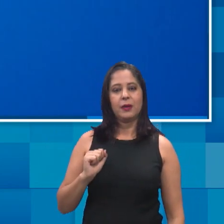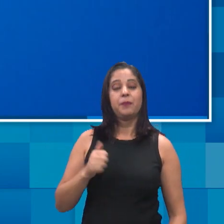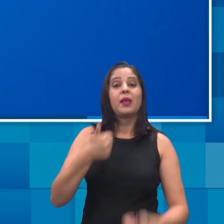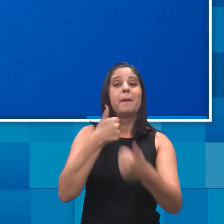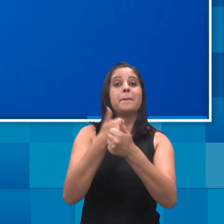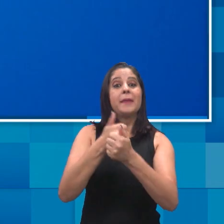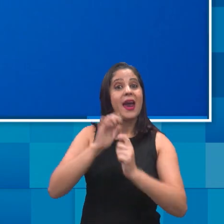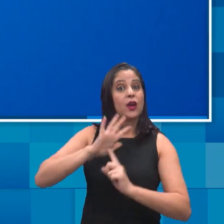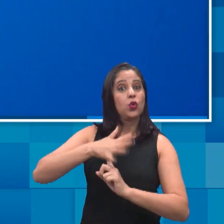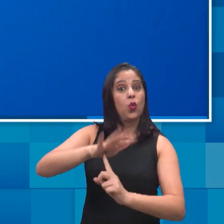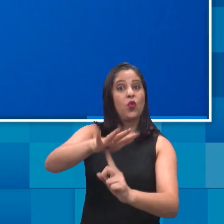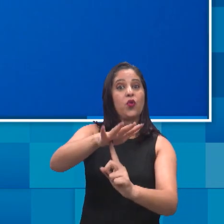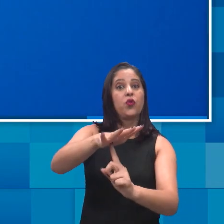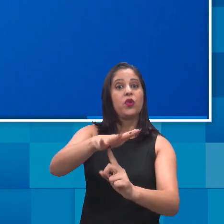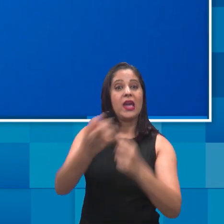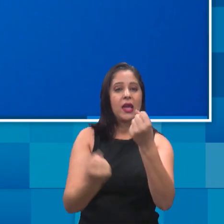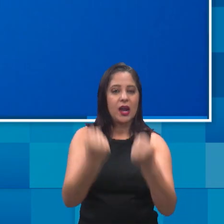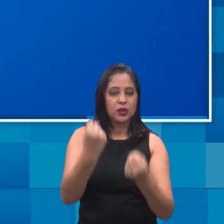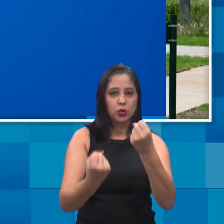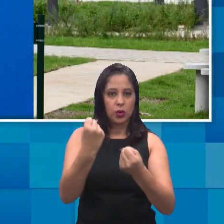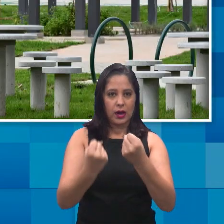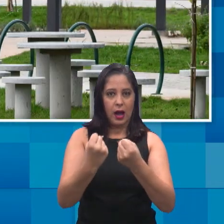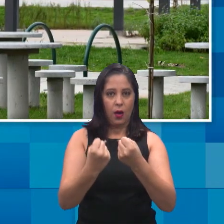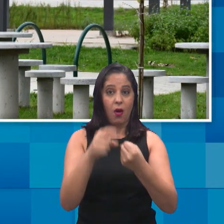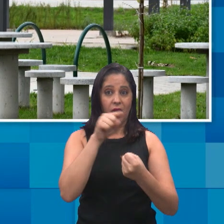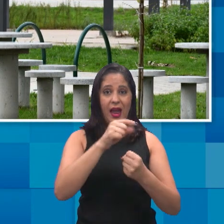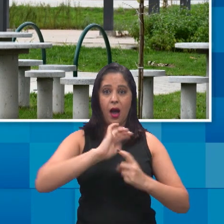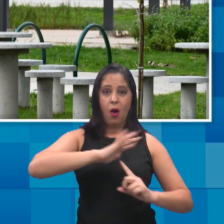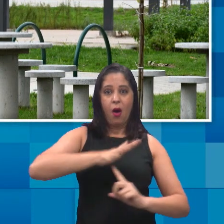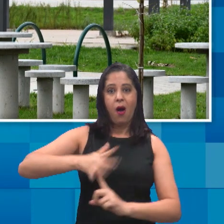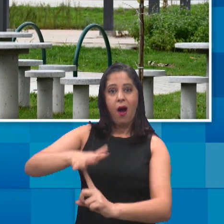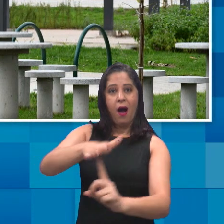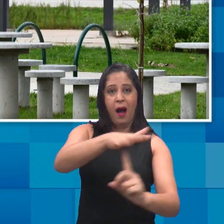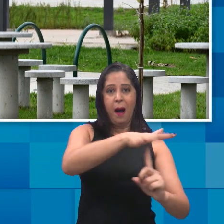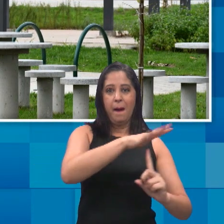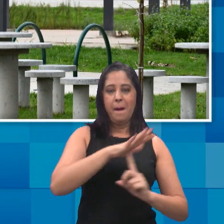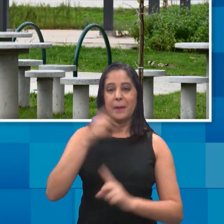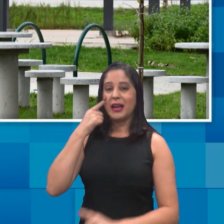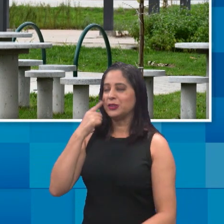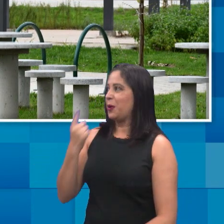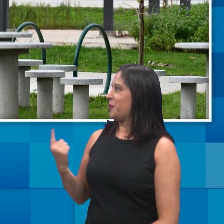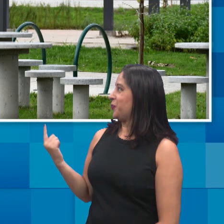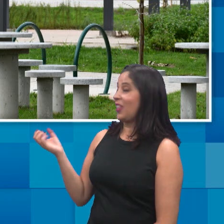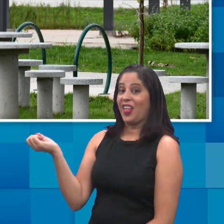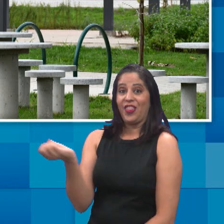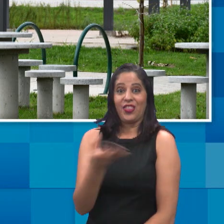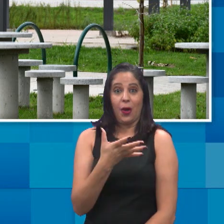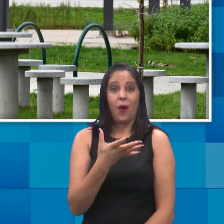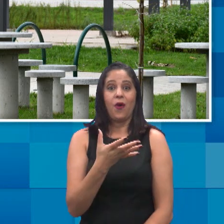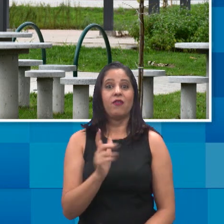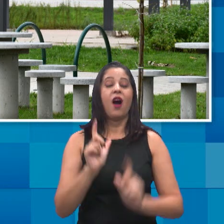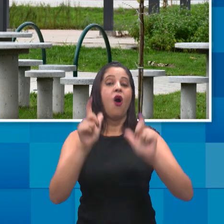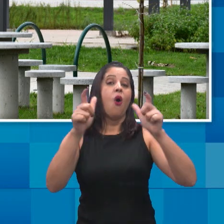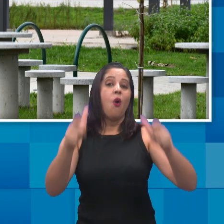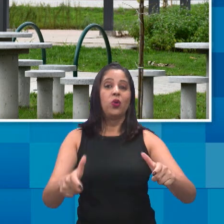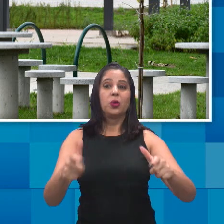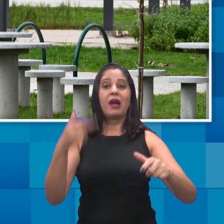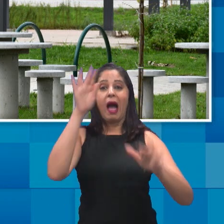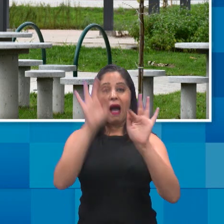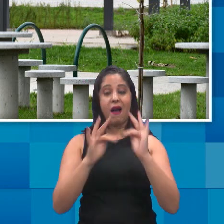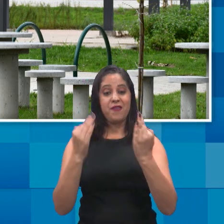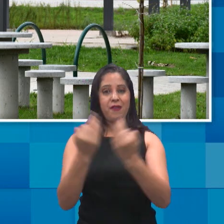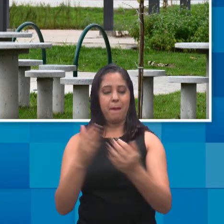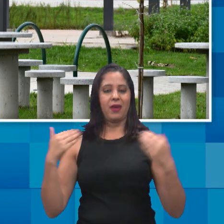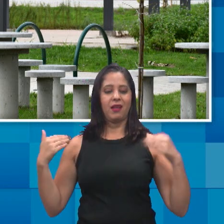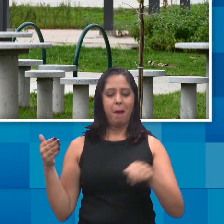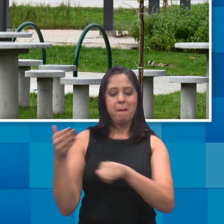Jardim Morumbi, vai acontecer lá a partir das 10 horas da manhã, essa praça inovadora, um novo espaço aí de lazer para as famílias de